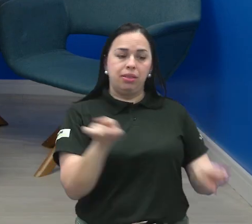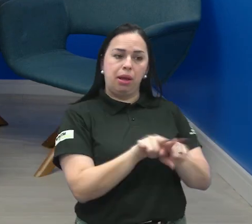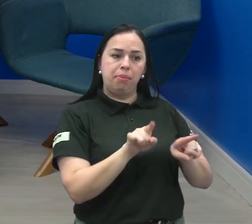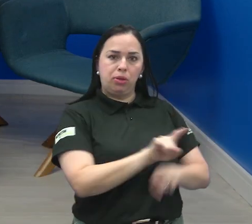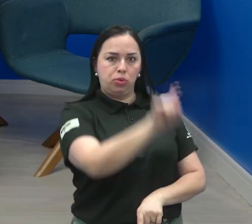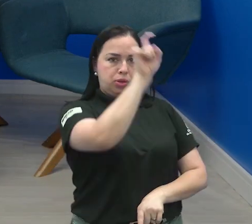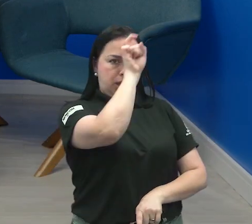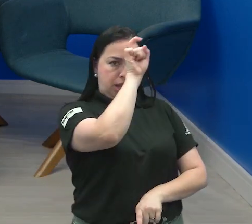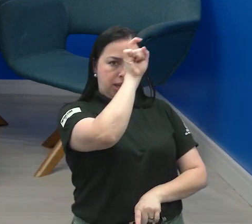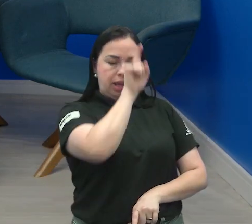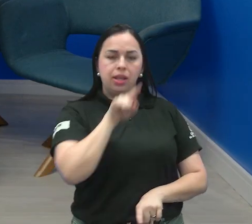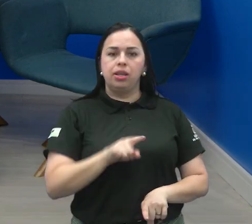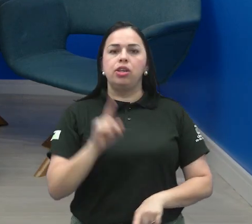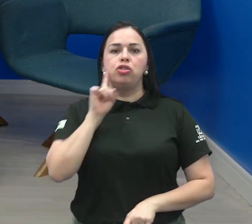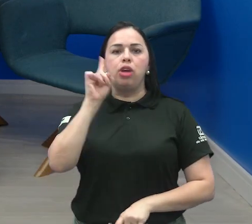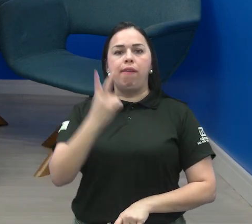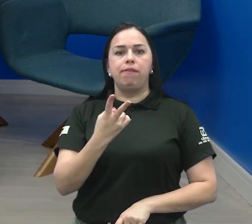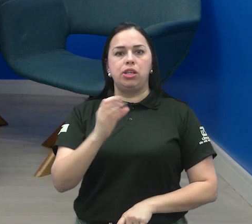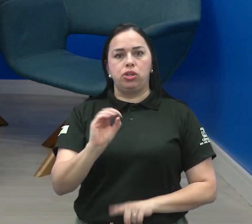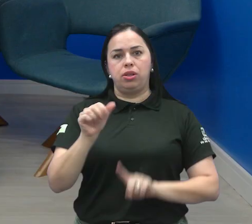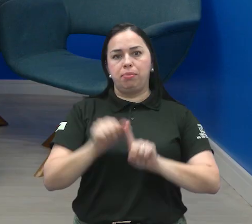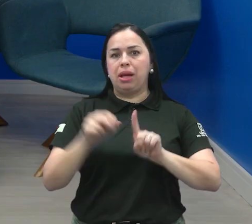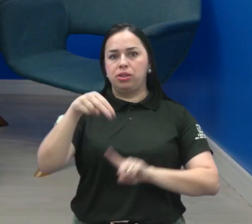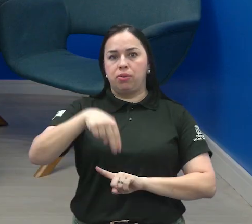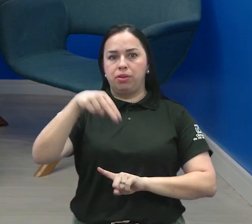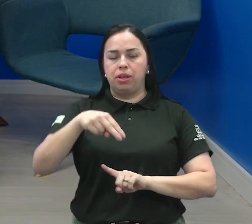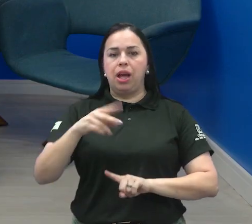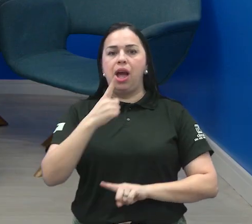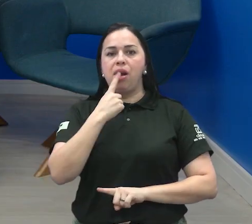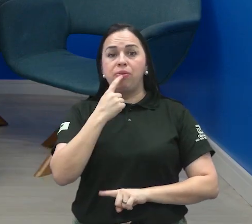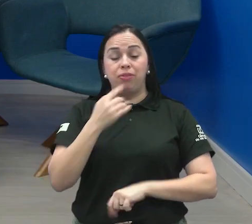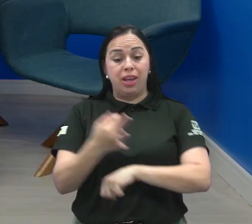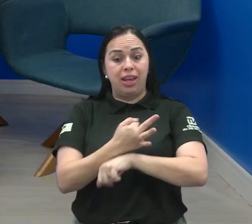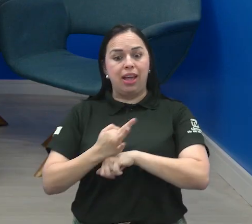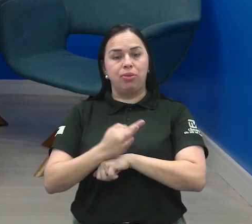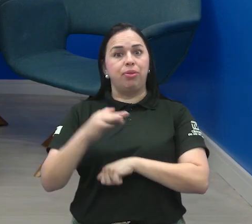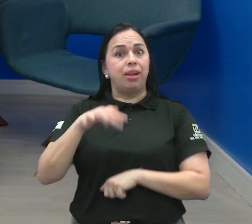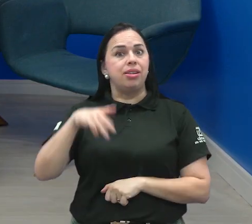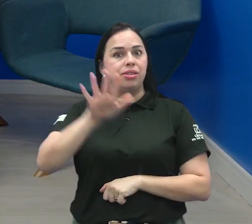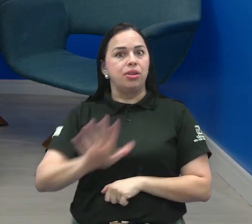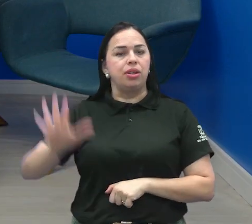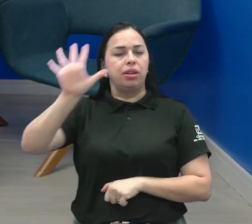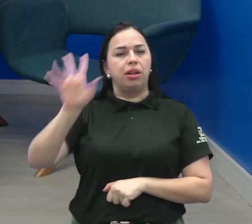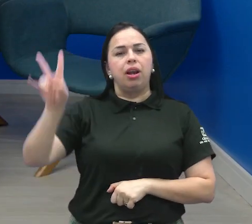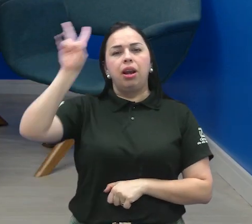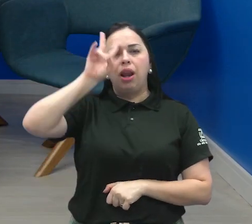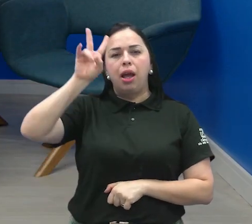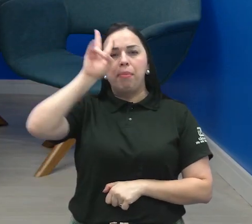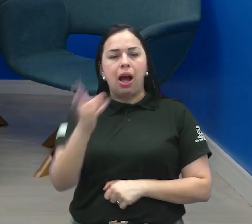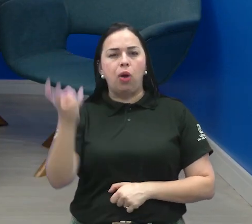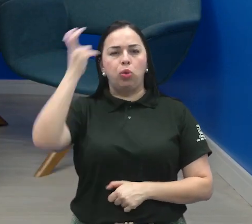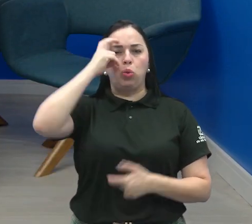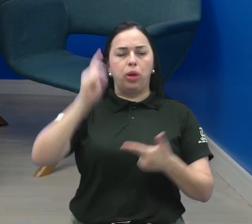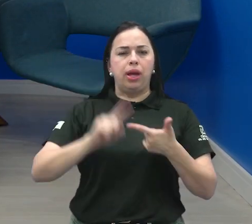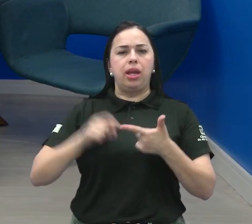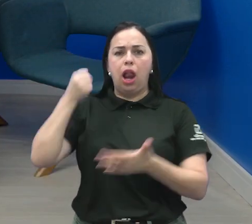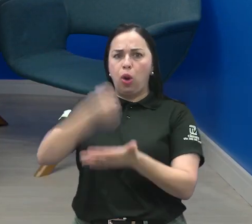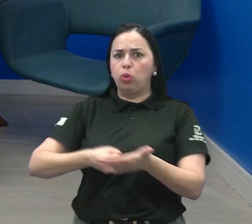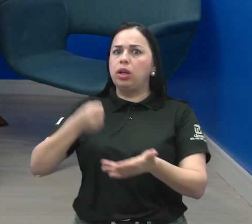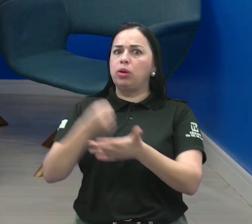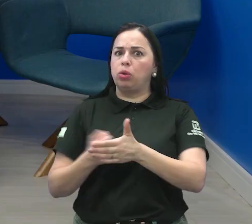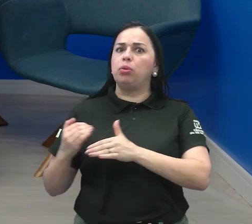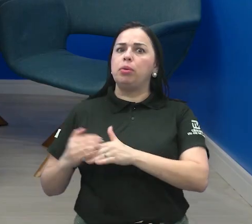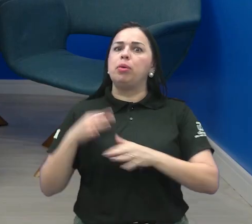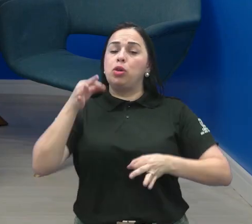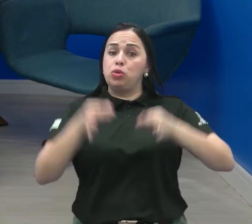de Zumbi dos Palmares, comemorado em 20 de novembro, é feriado nacional. A data celebra a cultura e a luta por